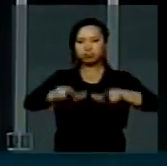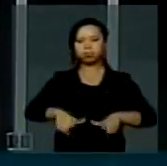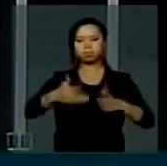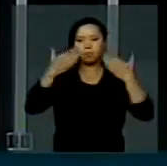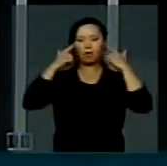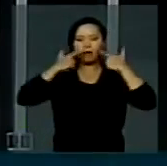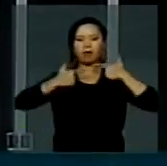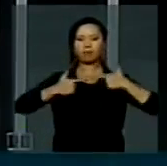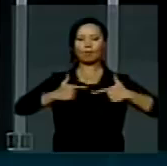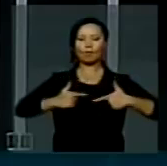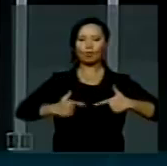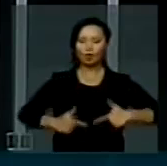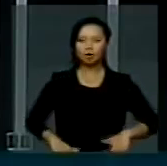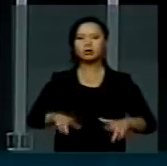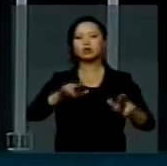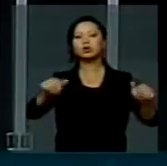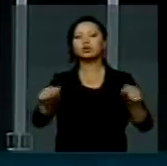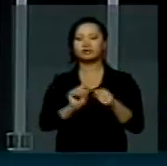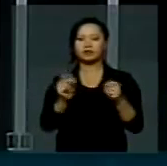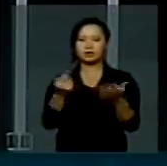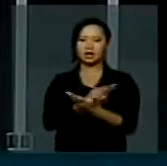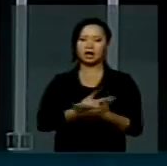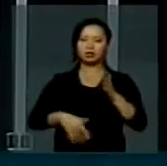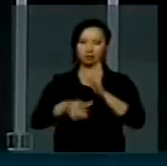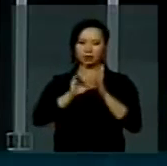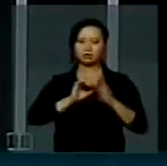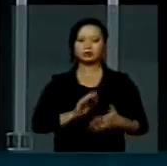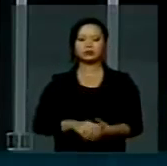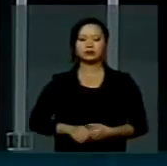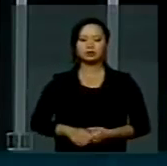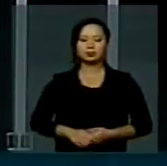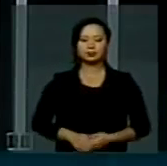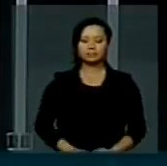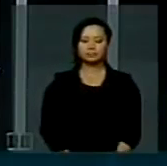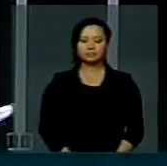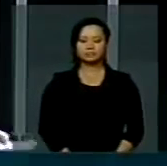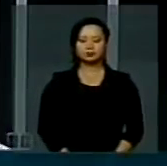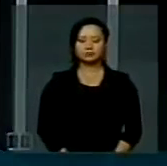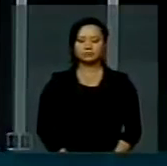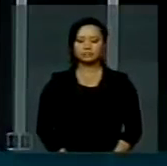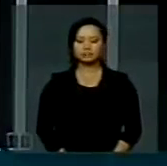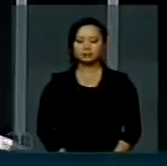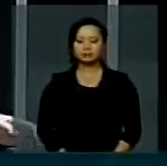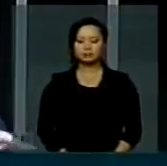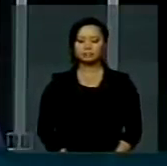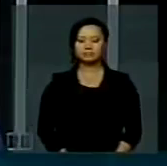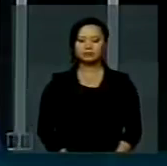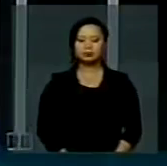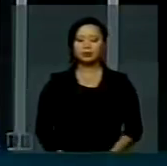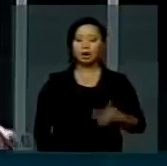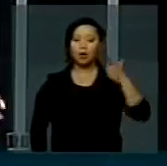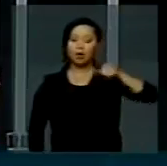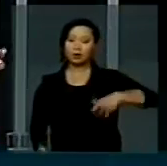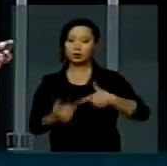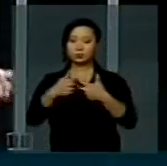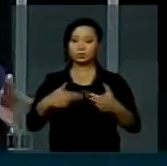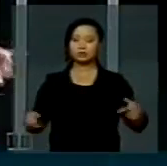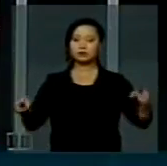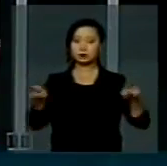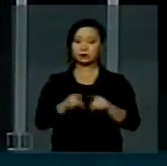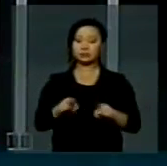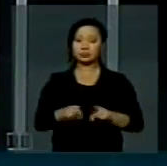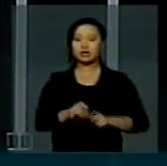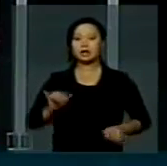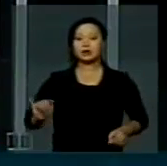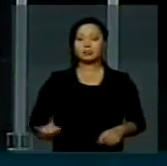e sejam ficha limpa para não incorrermos novamente nesses erros. A outra questão também de dois setores importantes no